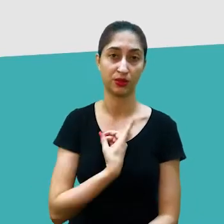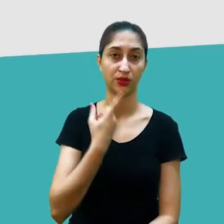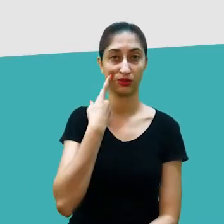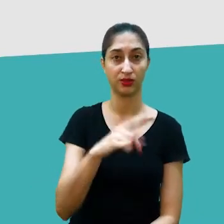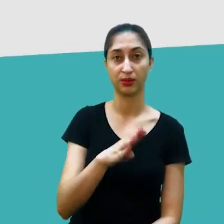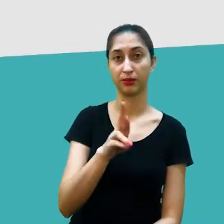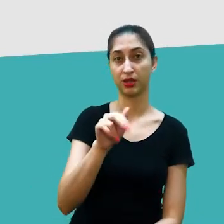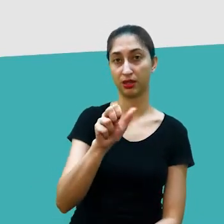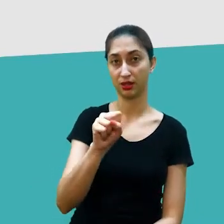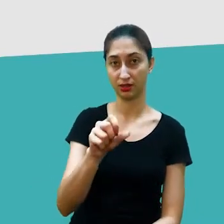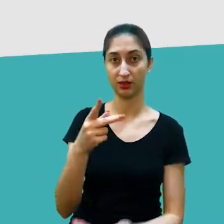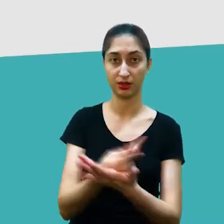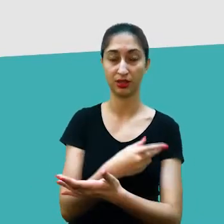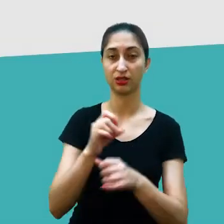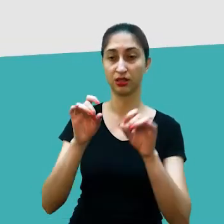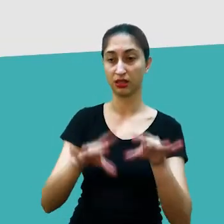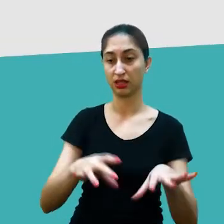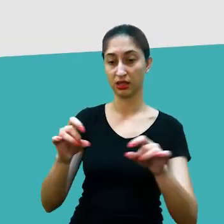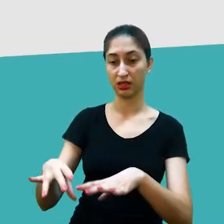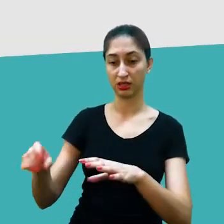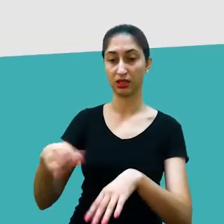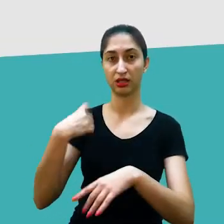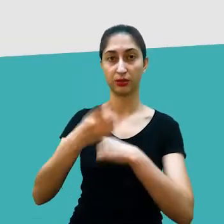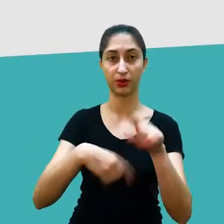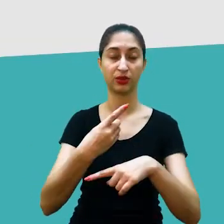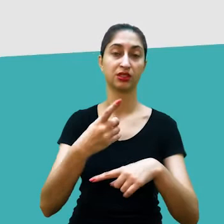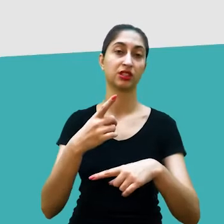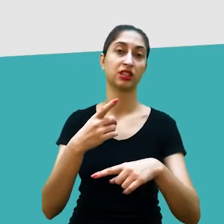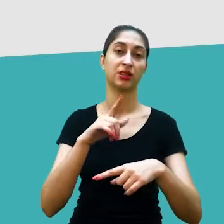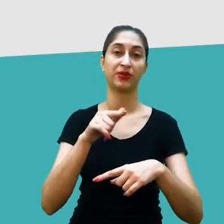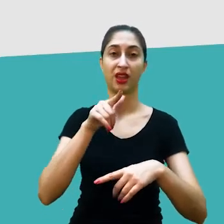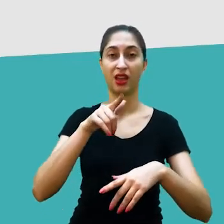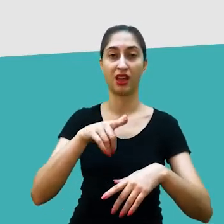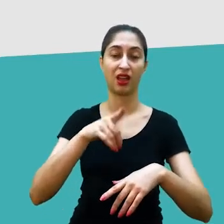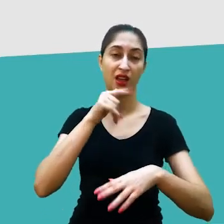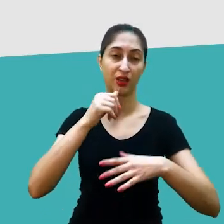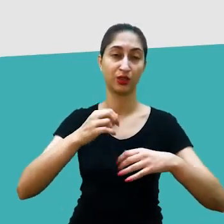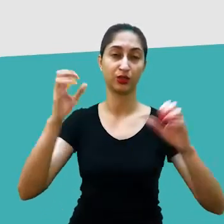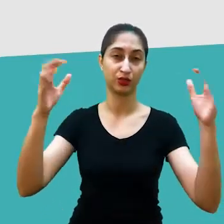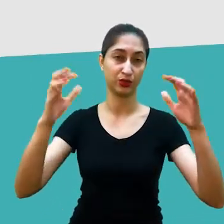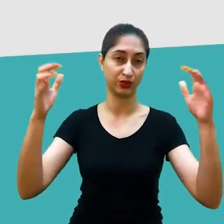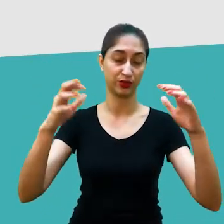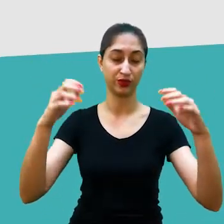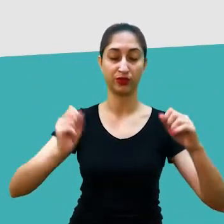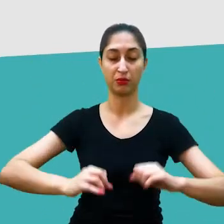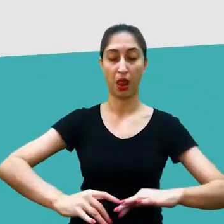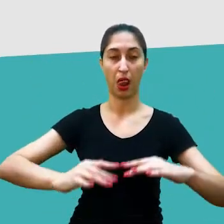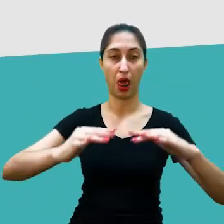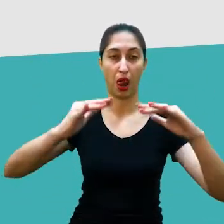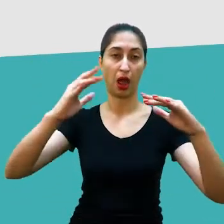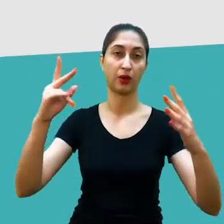Paulo, jogado na calçada e a partir da chuva entope tudo e daí as pessoas reclamam que, na realidade,